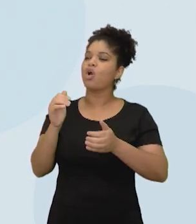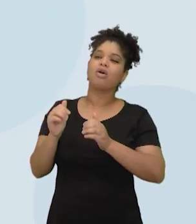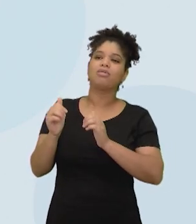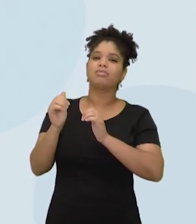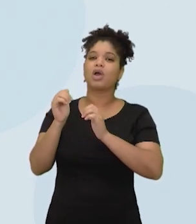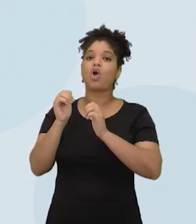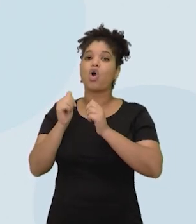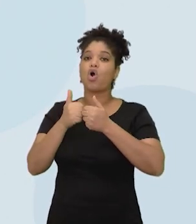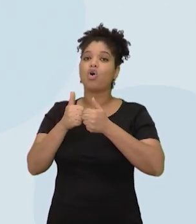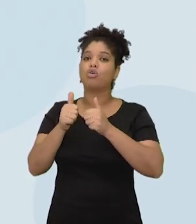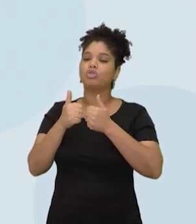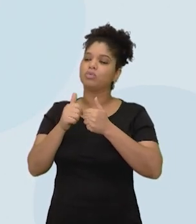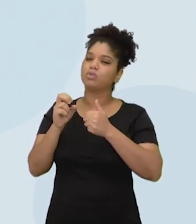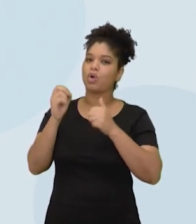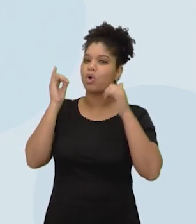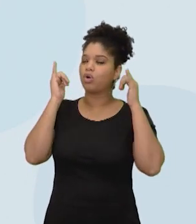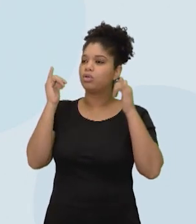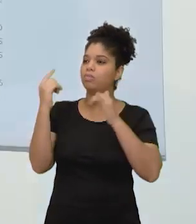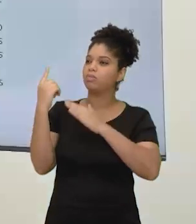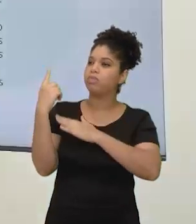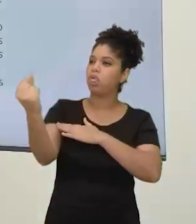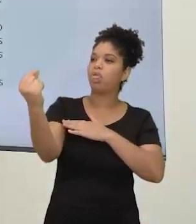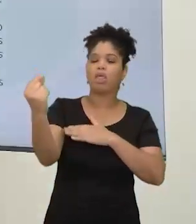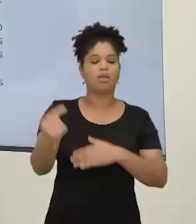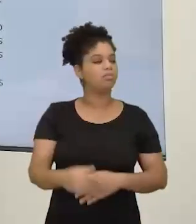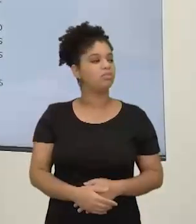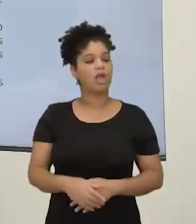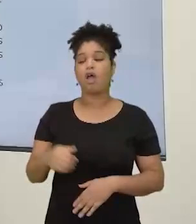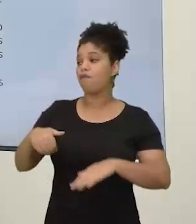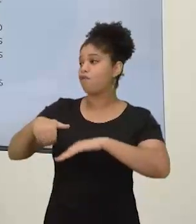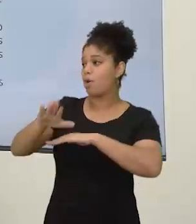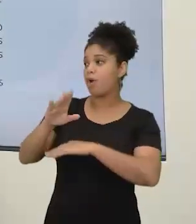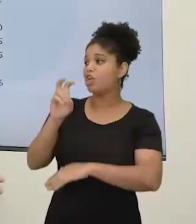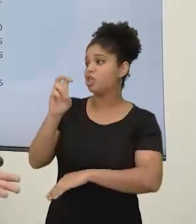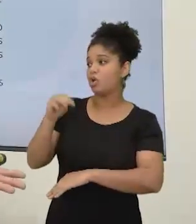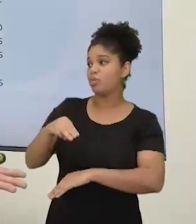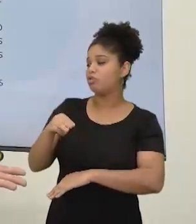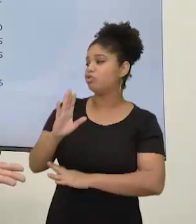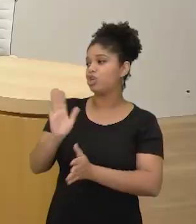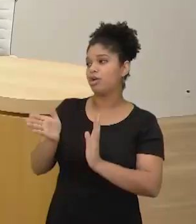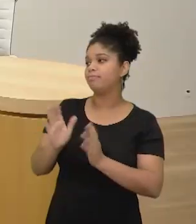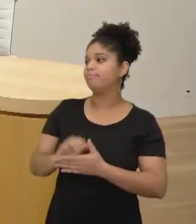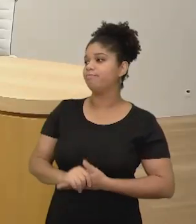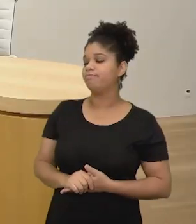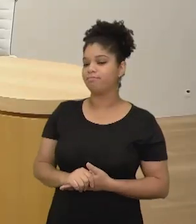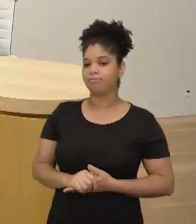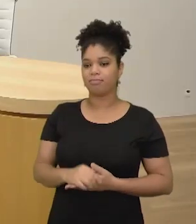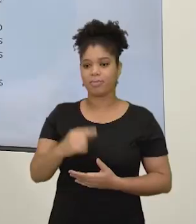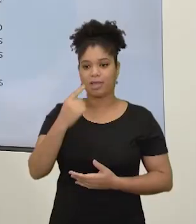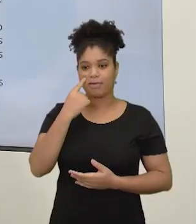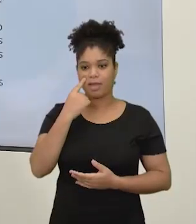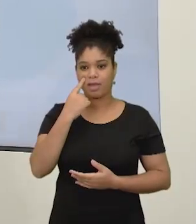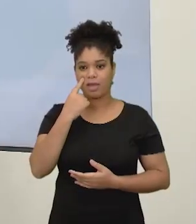dirigi respondeu, partiu há 5 minutos. Partiu. Mudou a história da vida